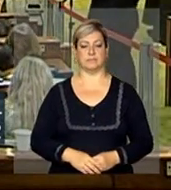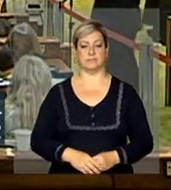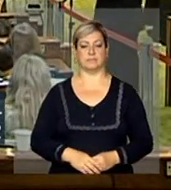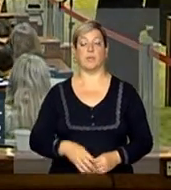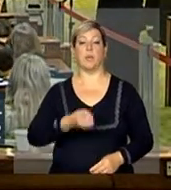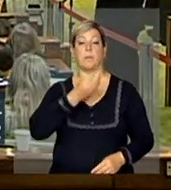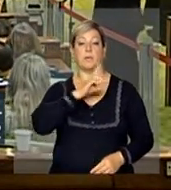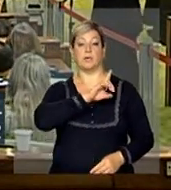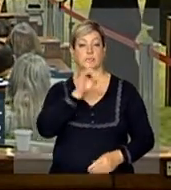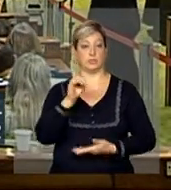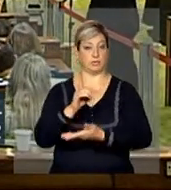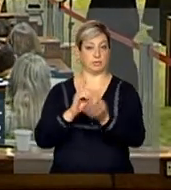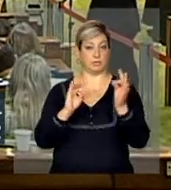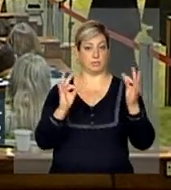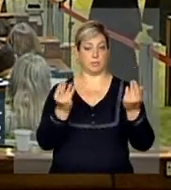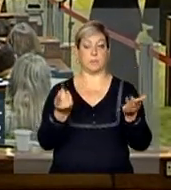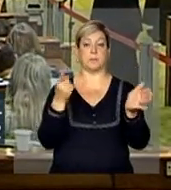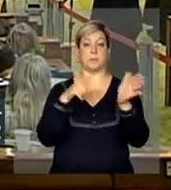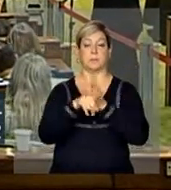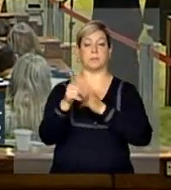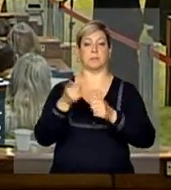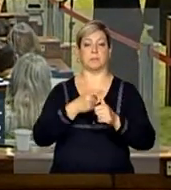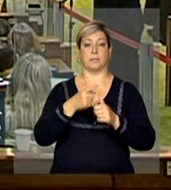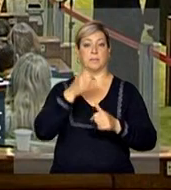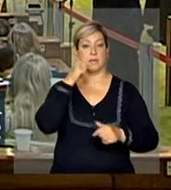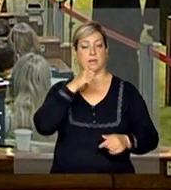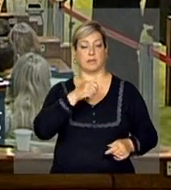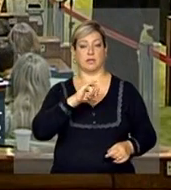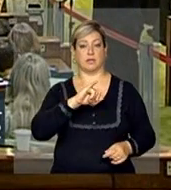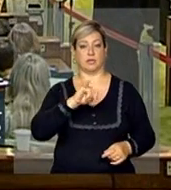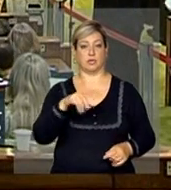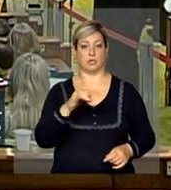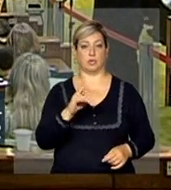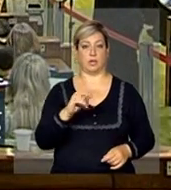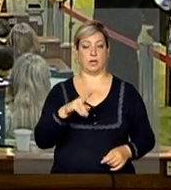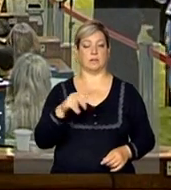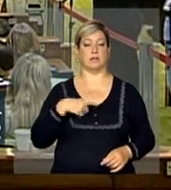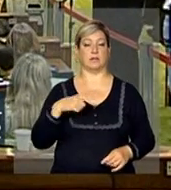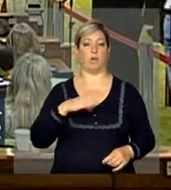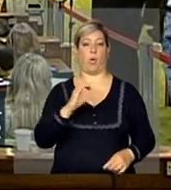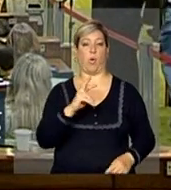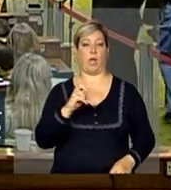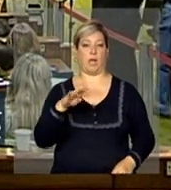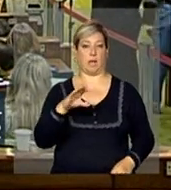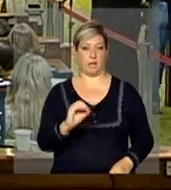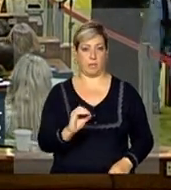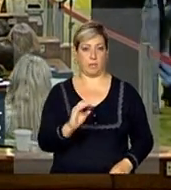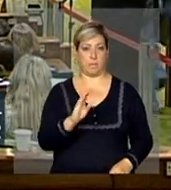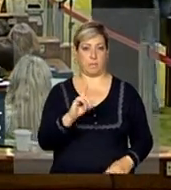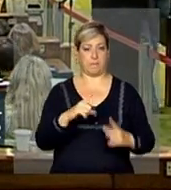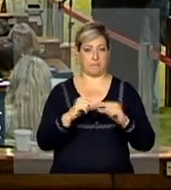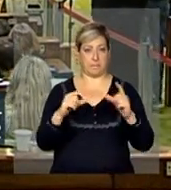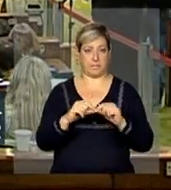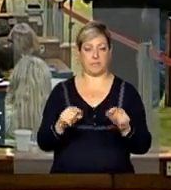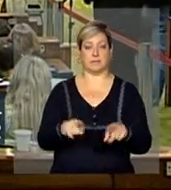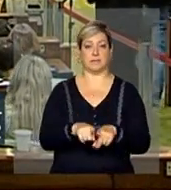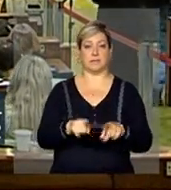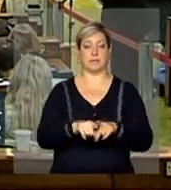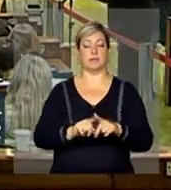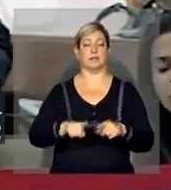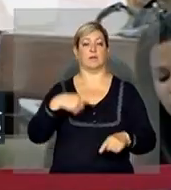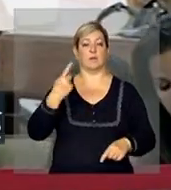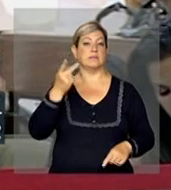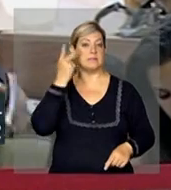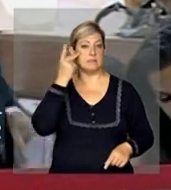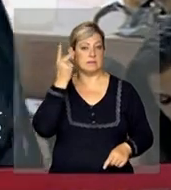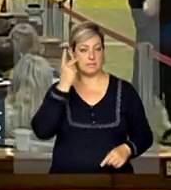Bom dia a todos. Primeira pergunta da jornalista Rosana Hessel, do Correio Brasiliense, e em seguida pergunta Lu Aiko, do Estado de São